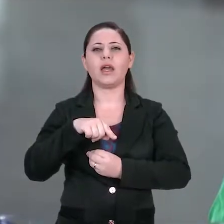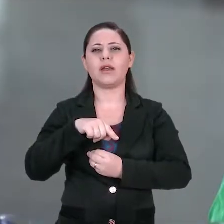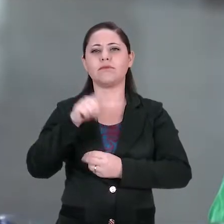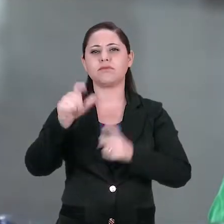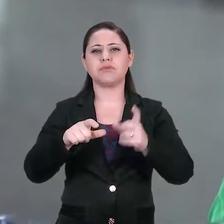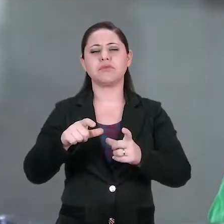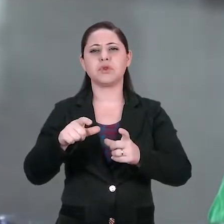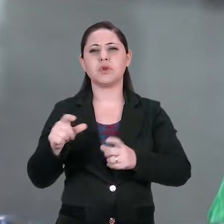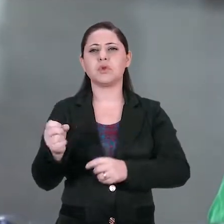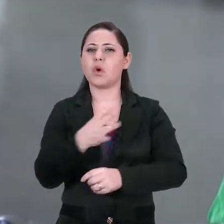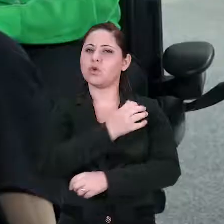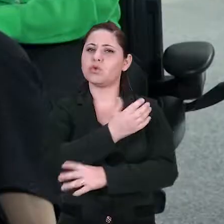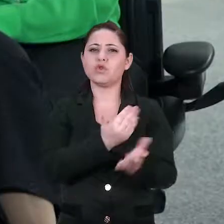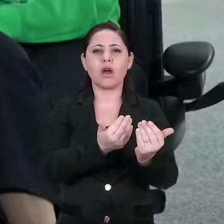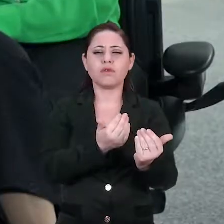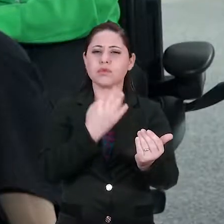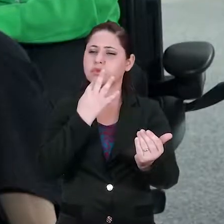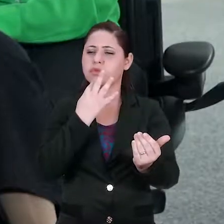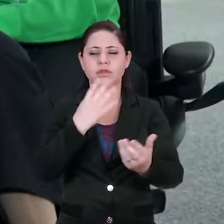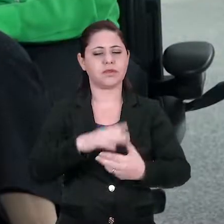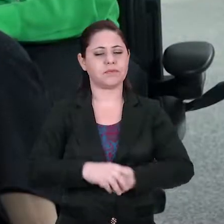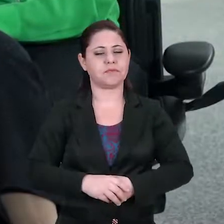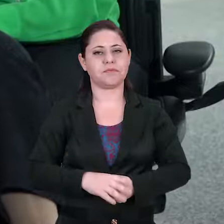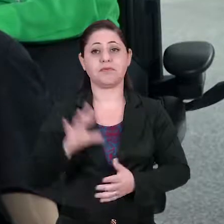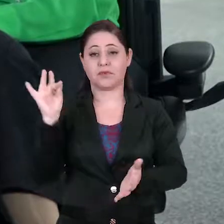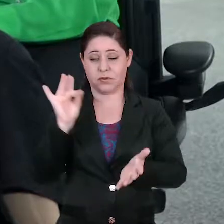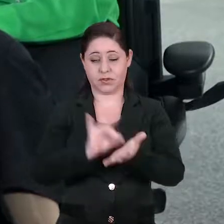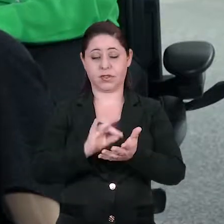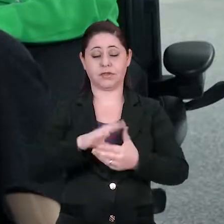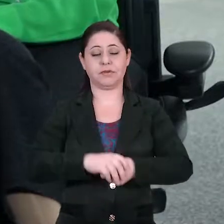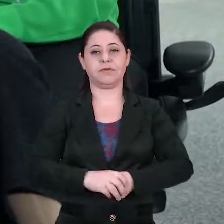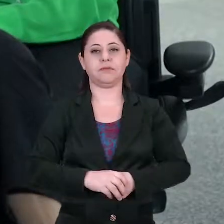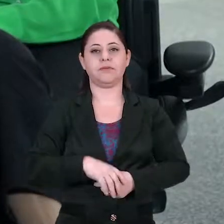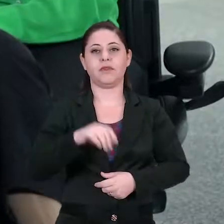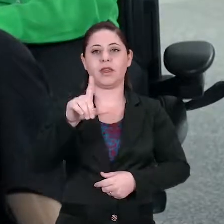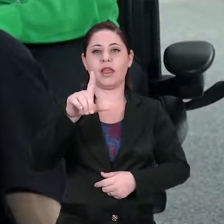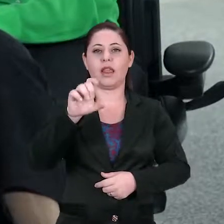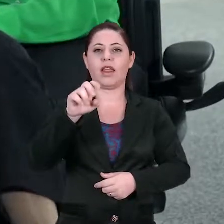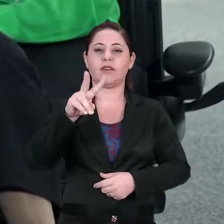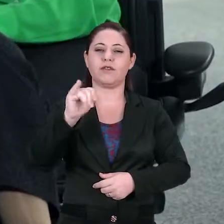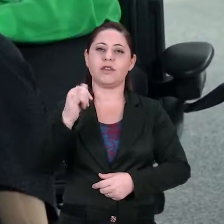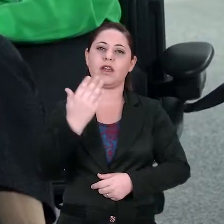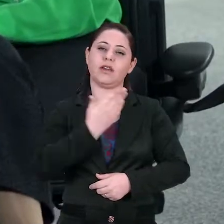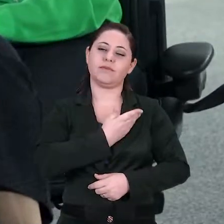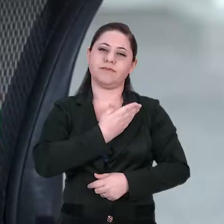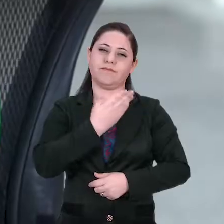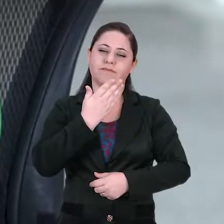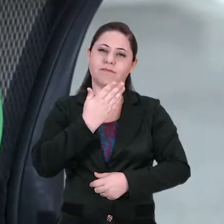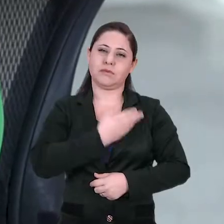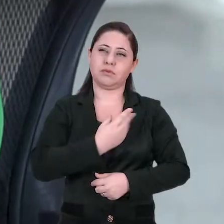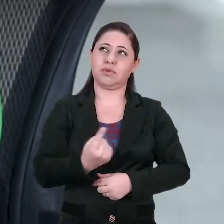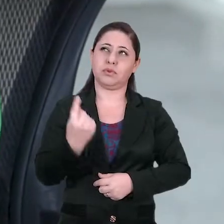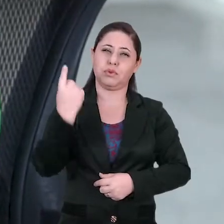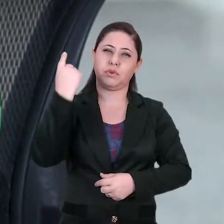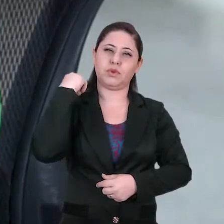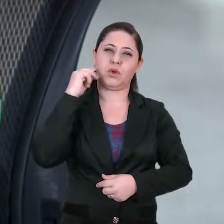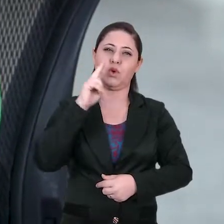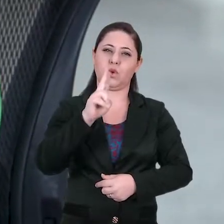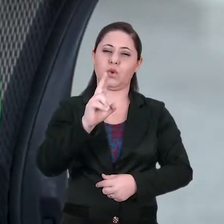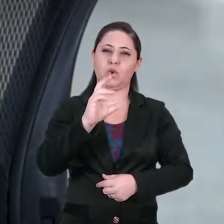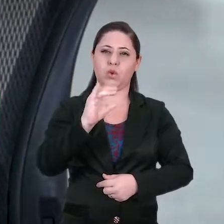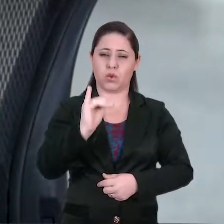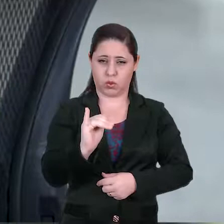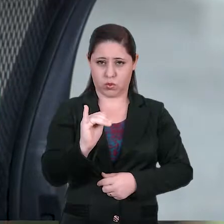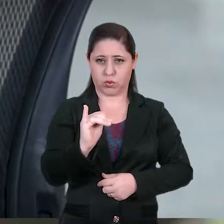Essa nova geração às vezes pode não conhecer o Levi Dias. Verdade. O Levi, querido amigo, desde a época da UCE, da